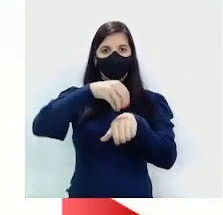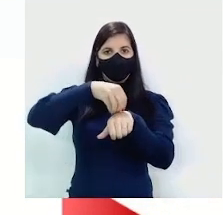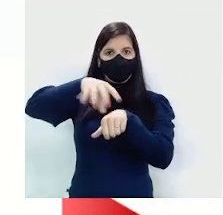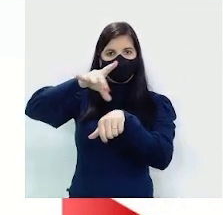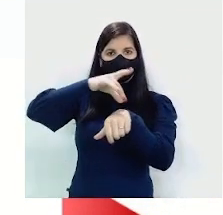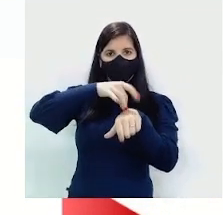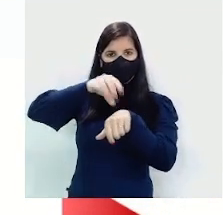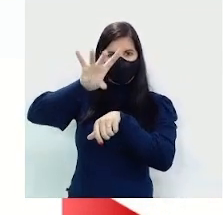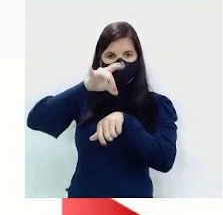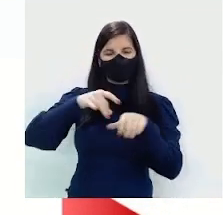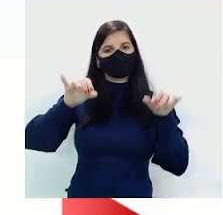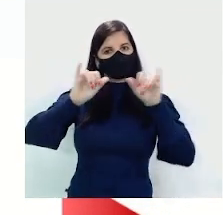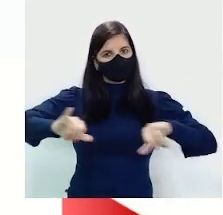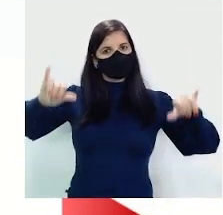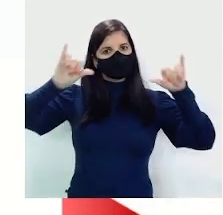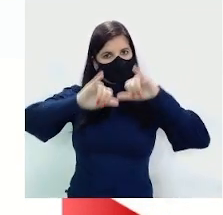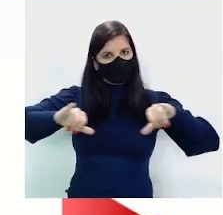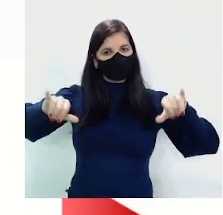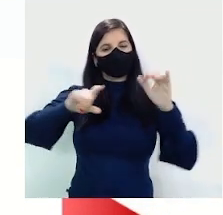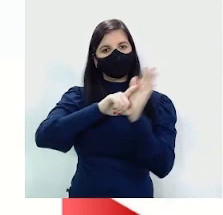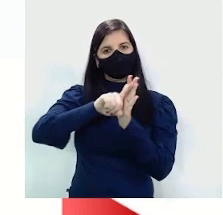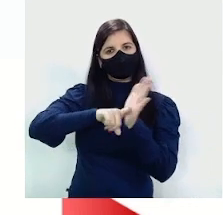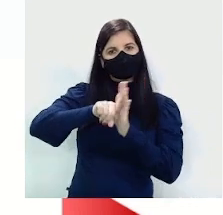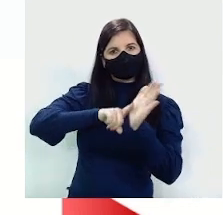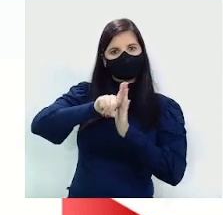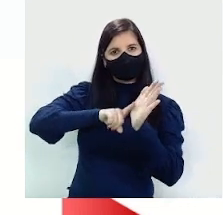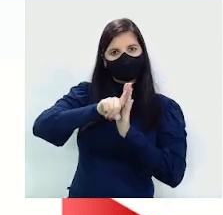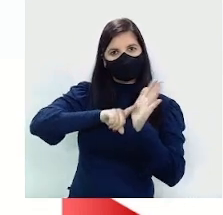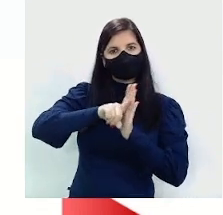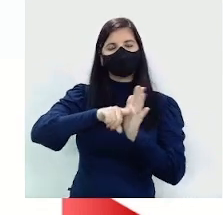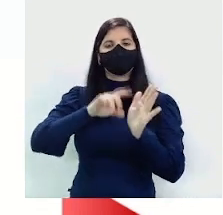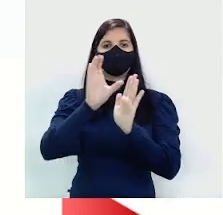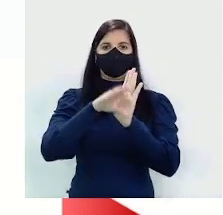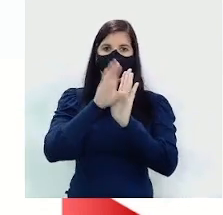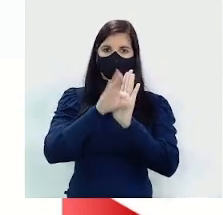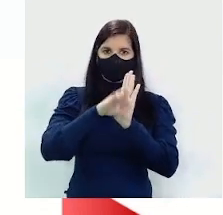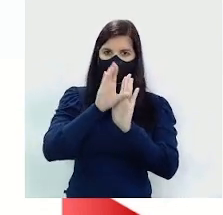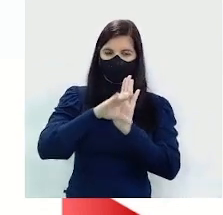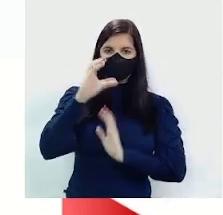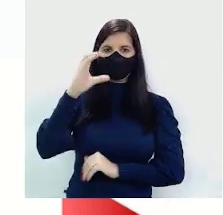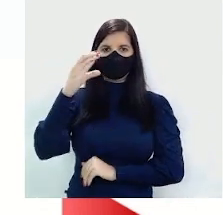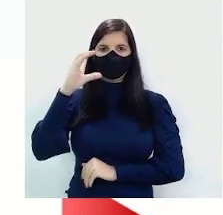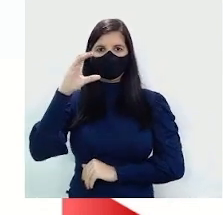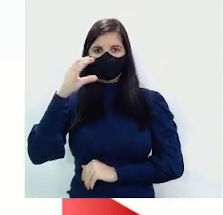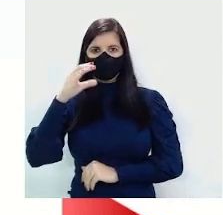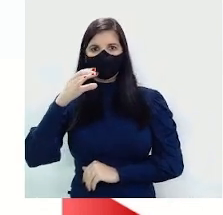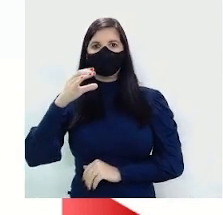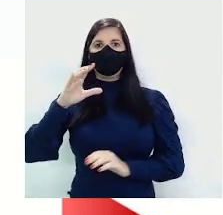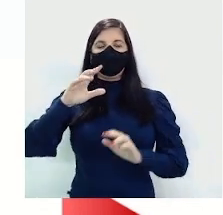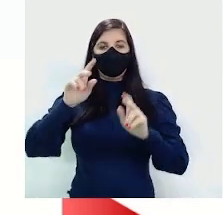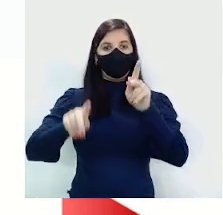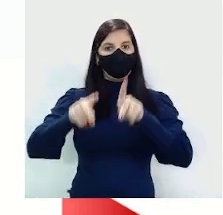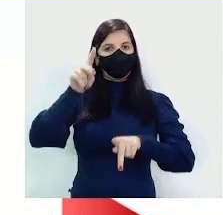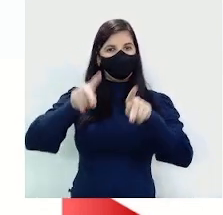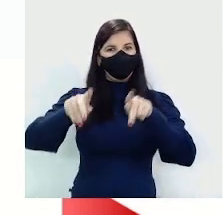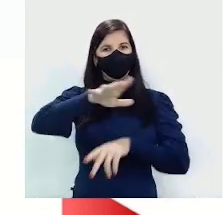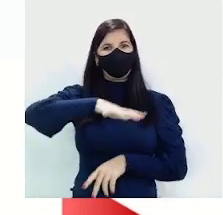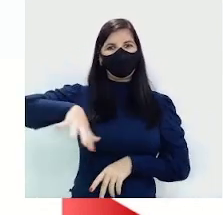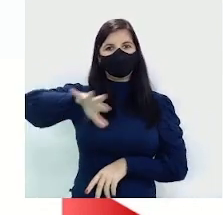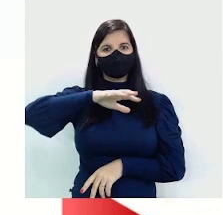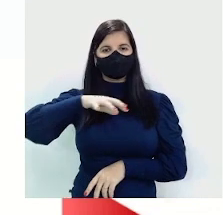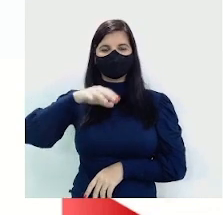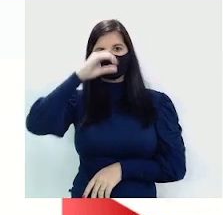compartilhar informações, pesquisas e conceitos científicos a um público